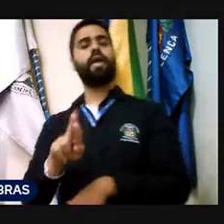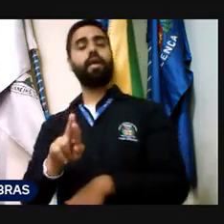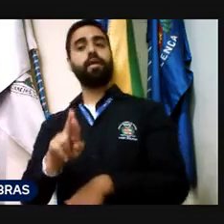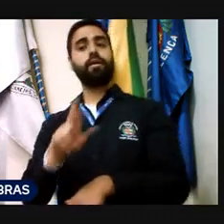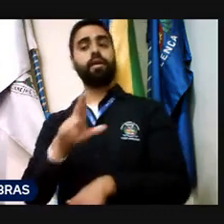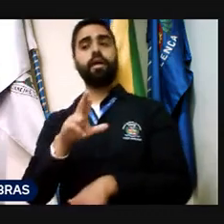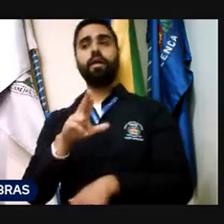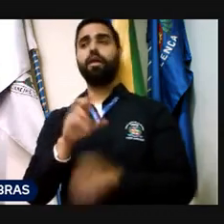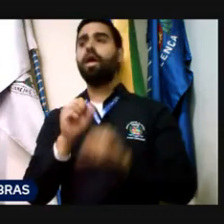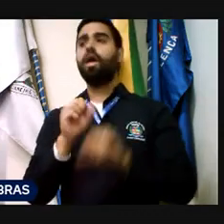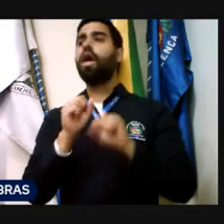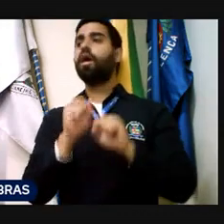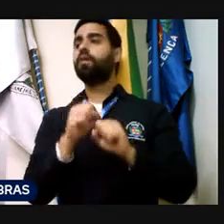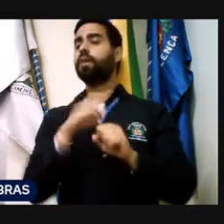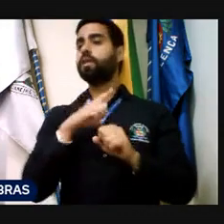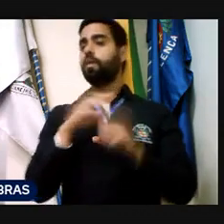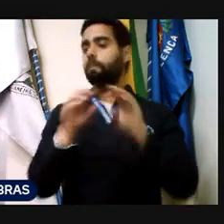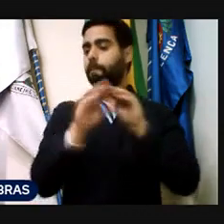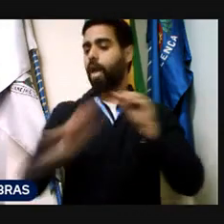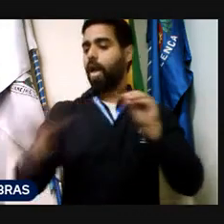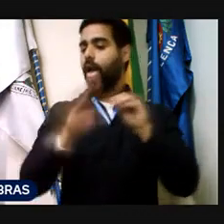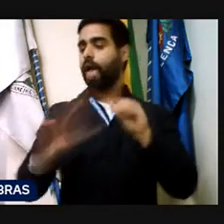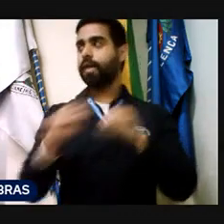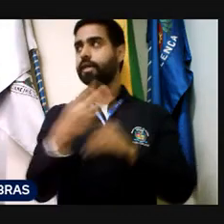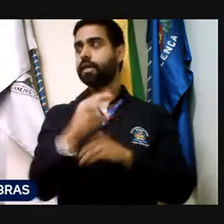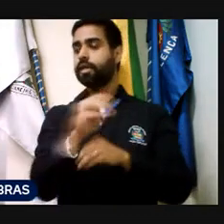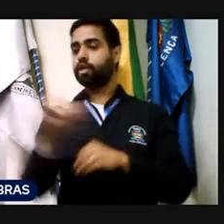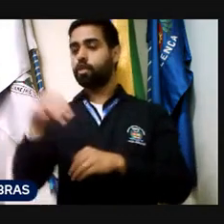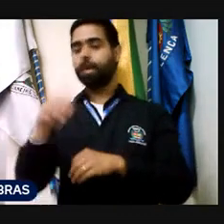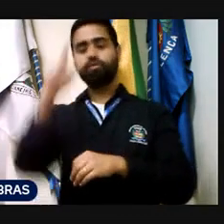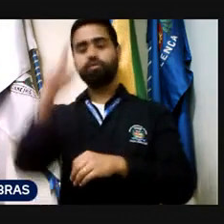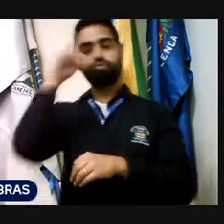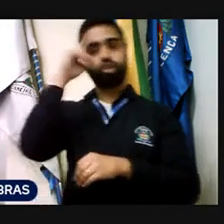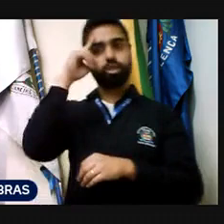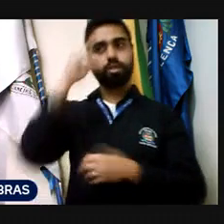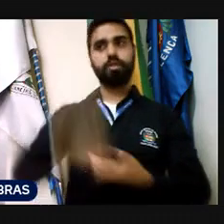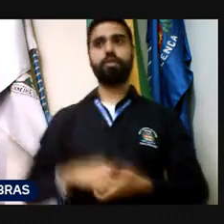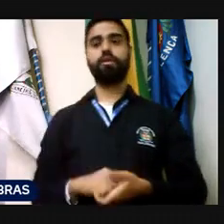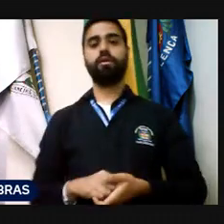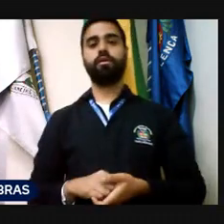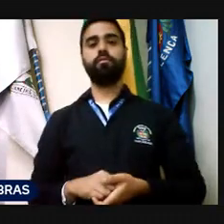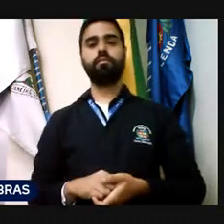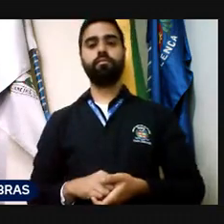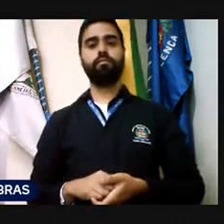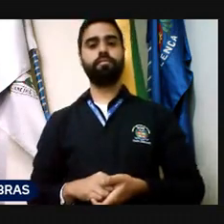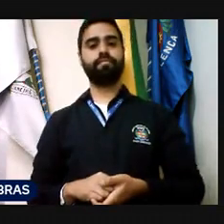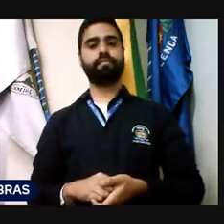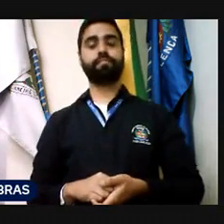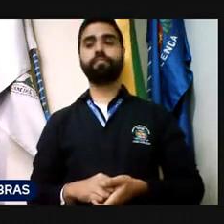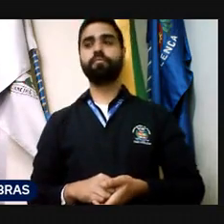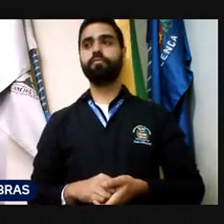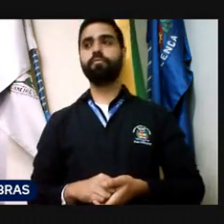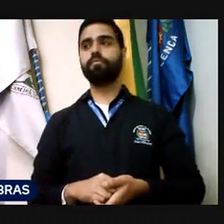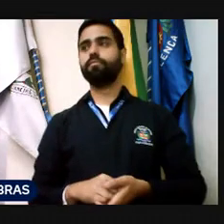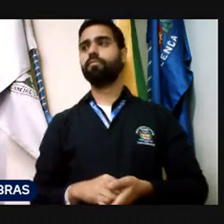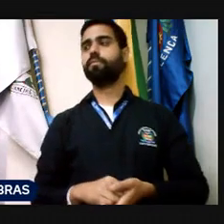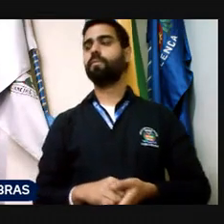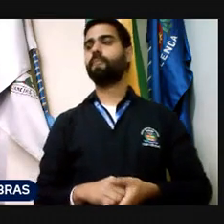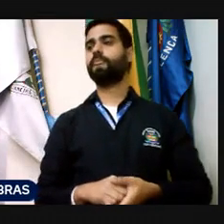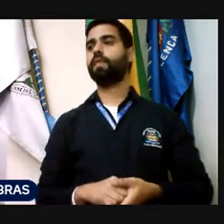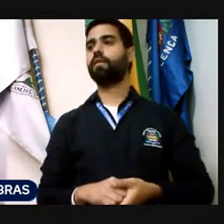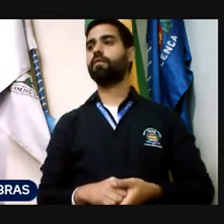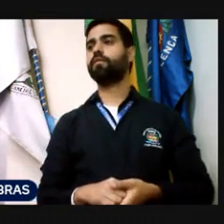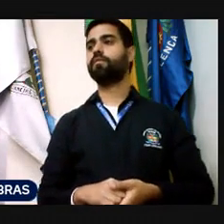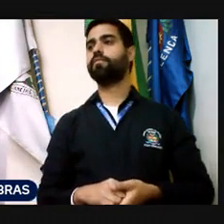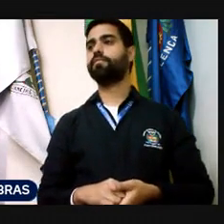capacidade de operação com vazão de 300 metros cúbicos por dia. Constatamos, junto à gerência de projetos da Prefeitura Municipal